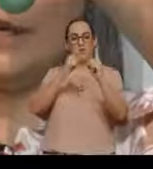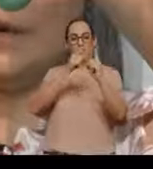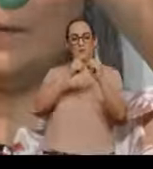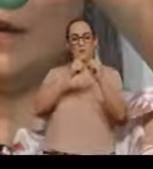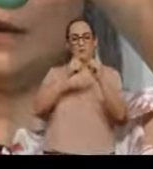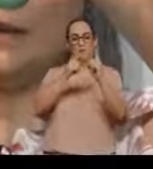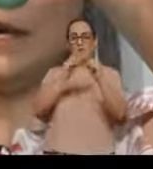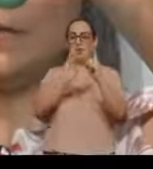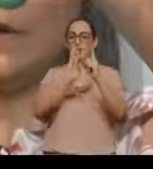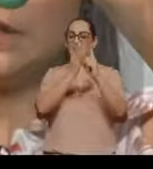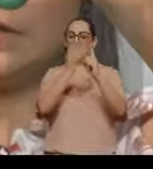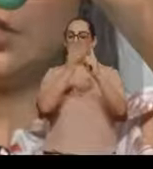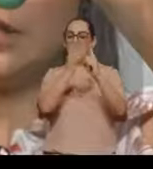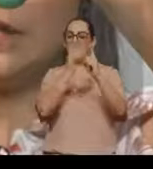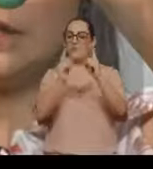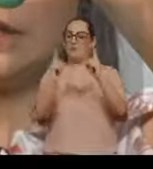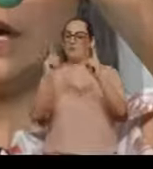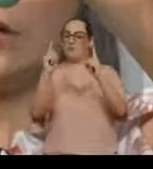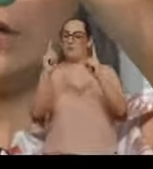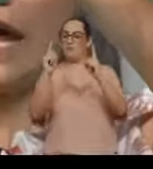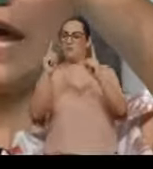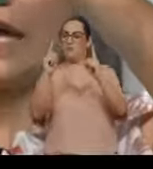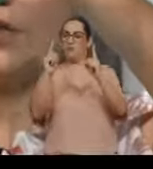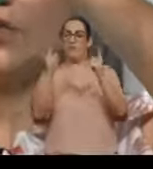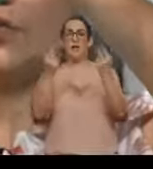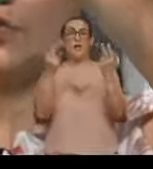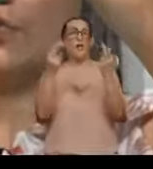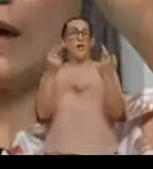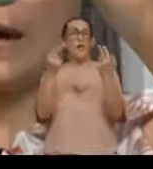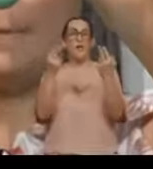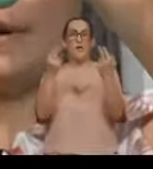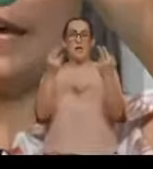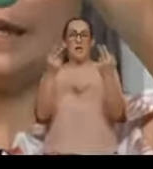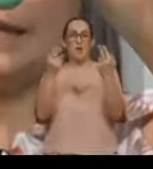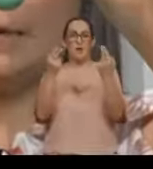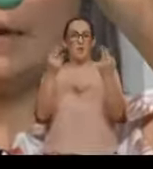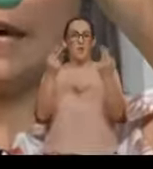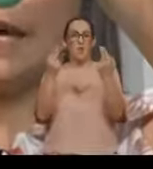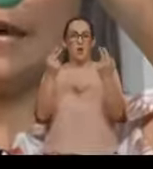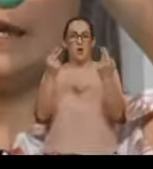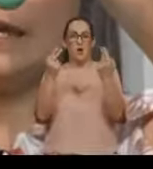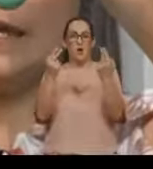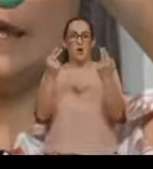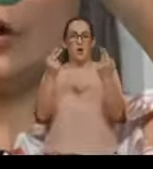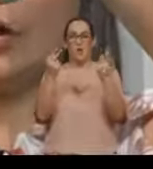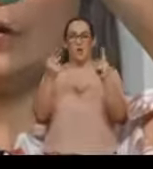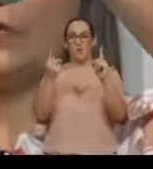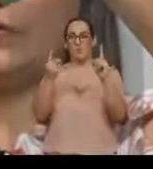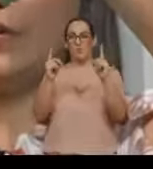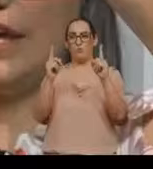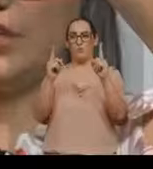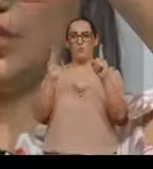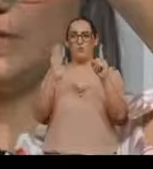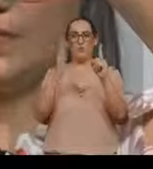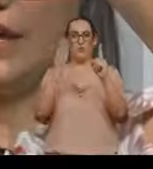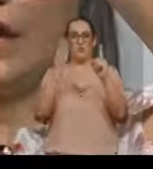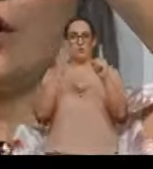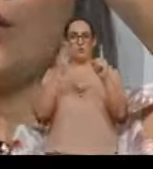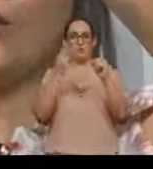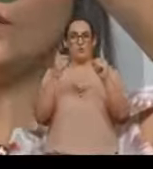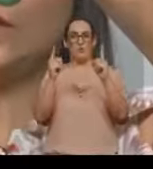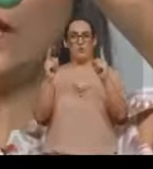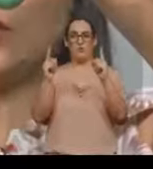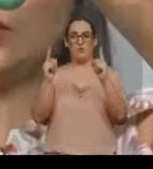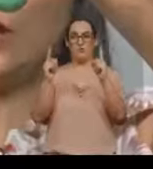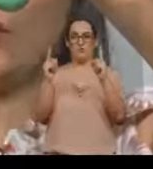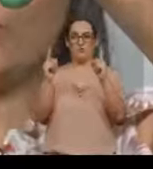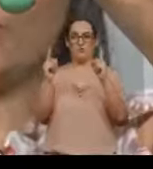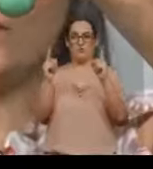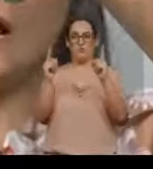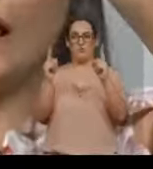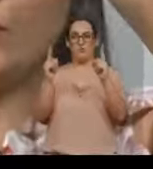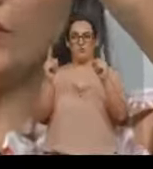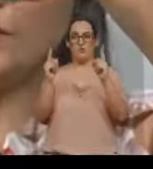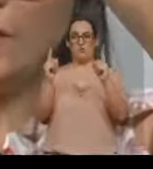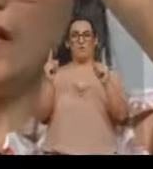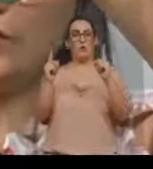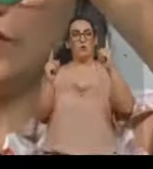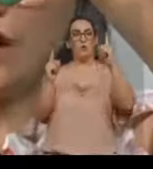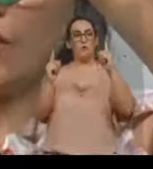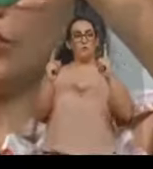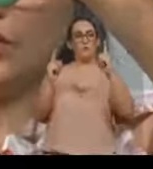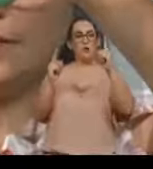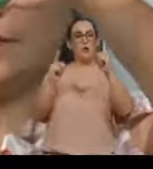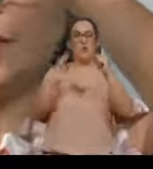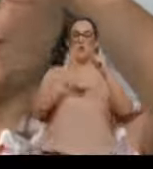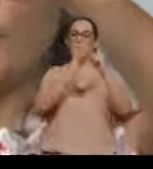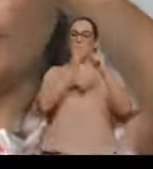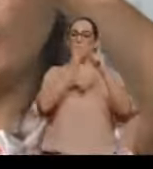A bolinha branca está na mesma direção, a azul, a preta, a amarela e olha o verde. Ou seja, uma é o